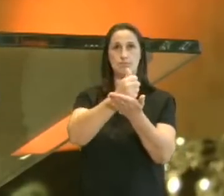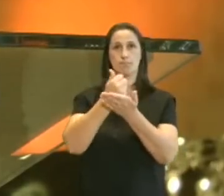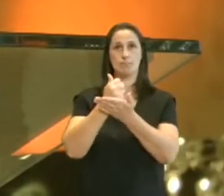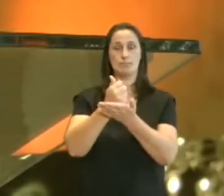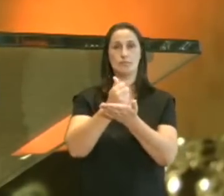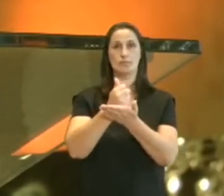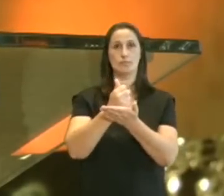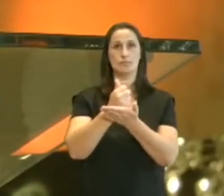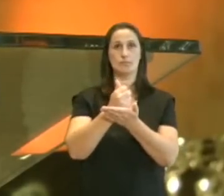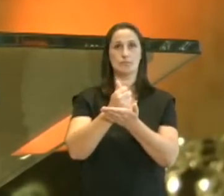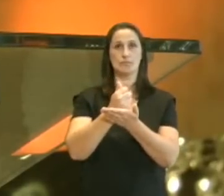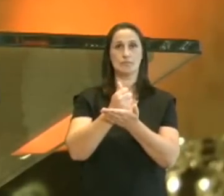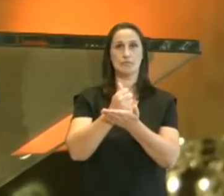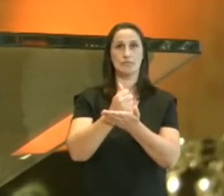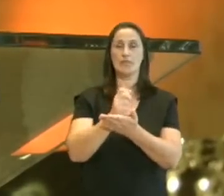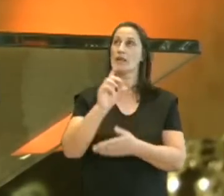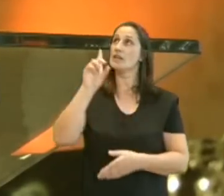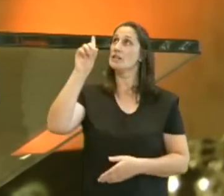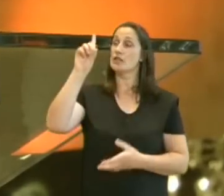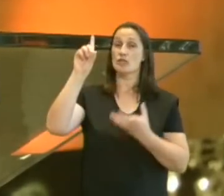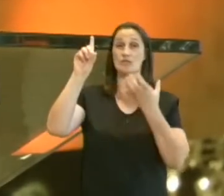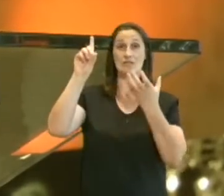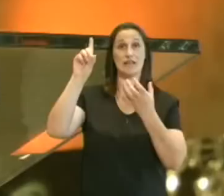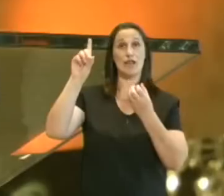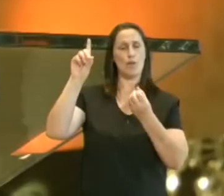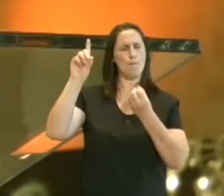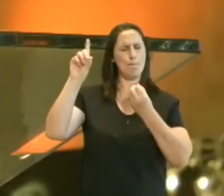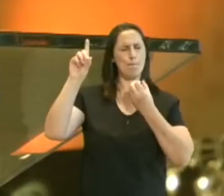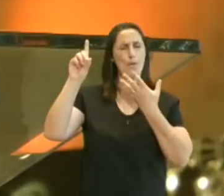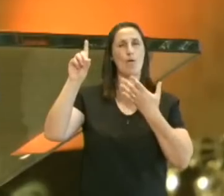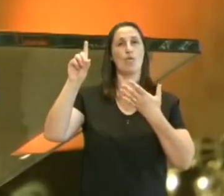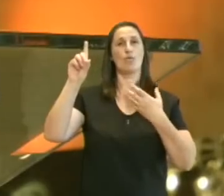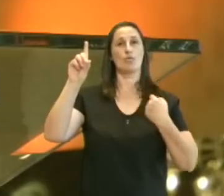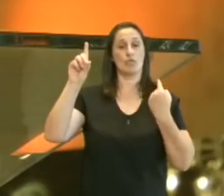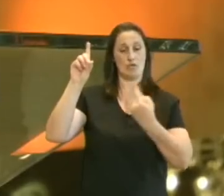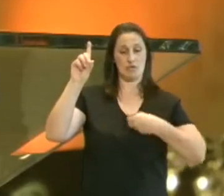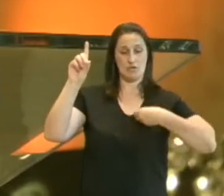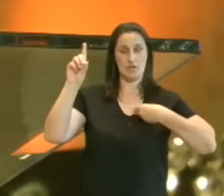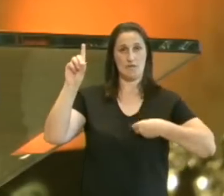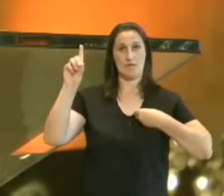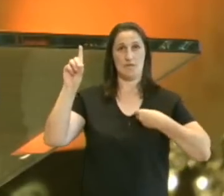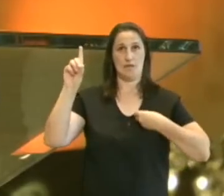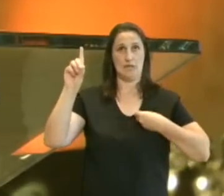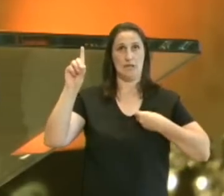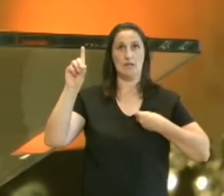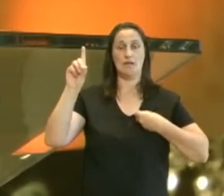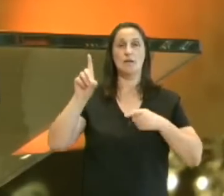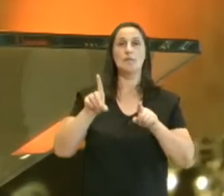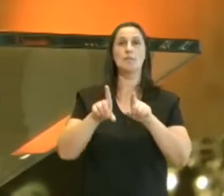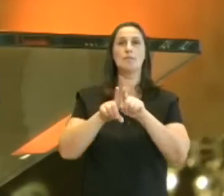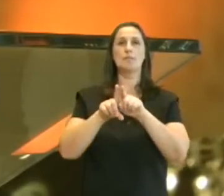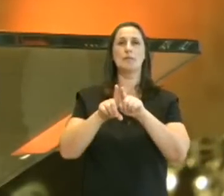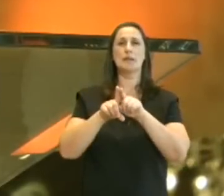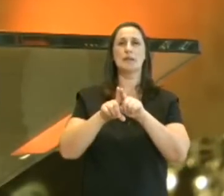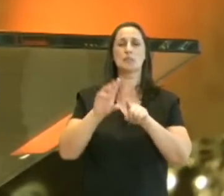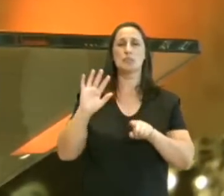Que Ele quer o bem da nossa vida, mesmo quando parece